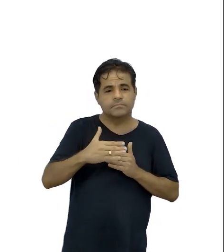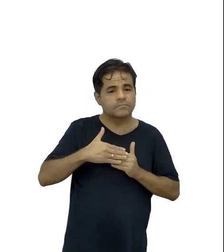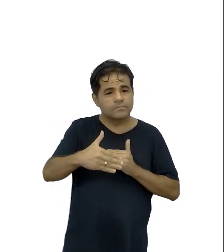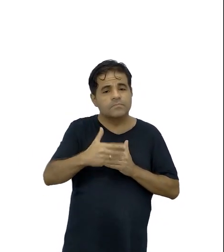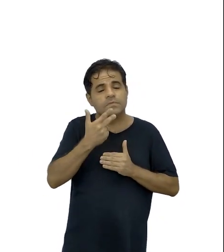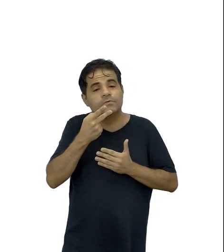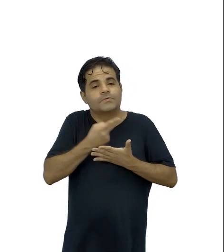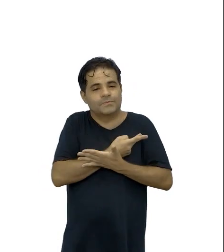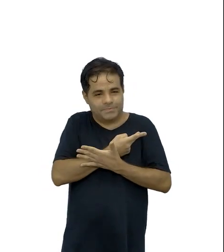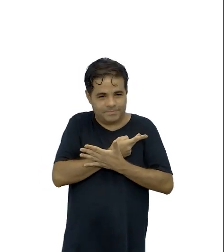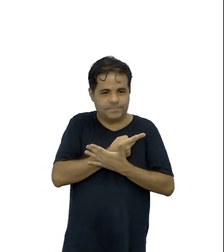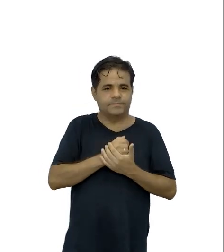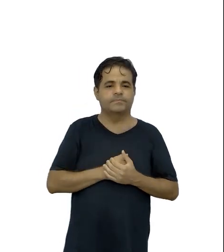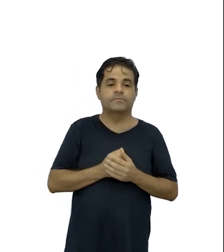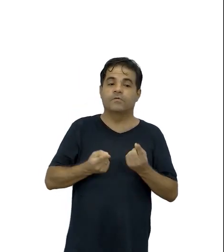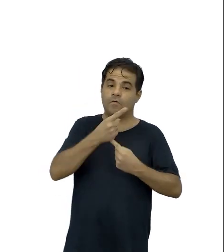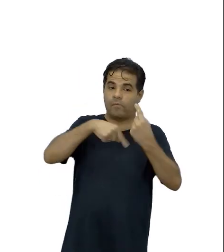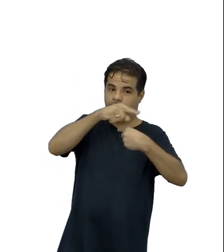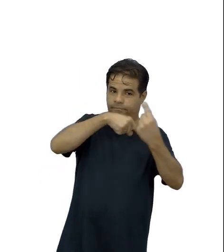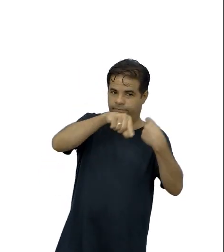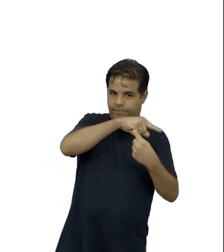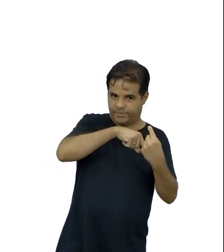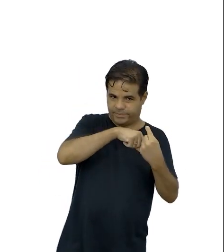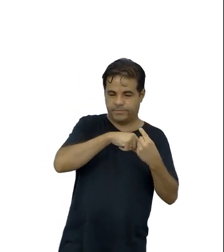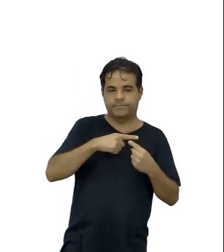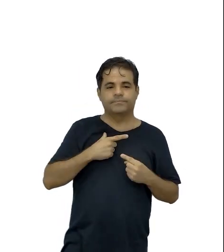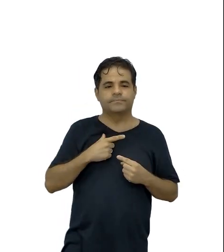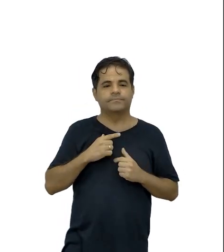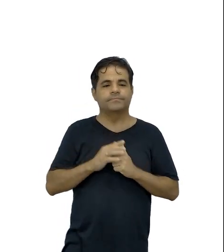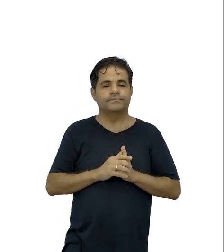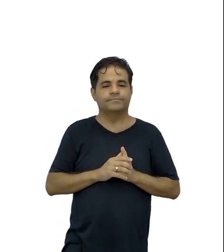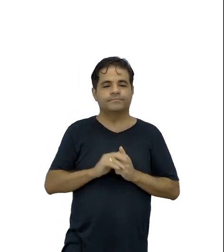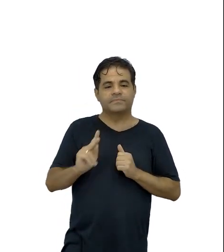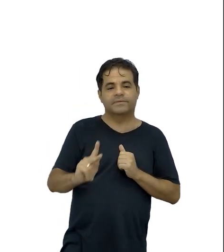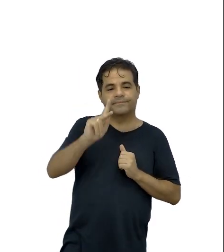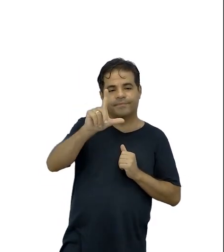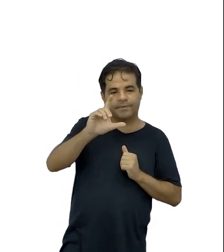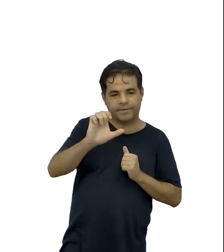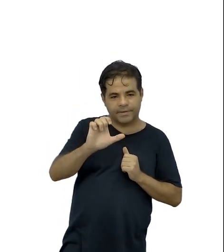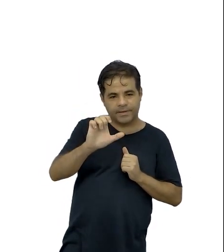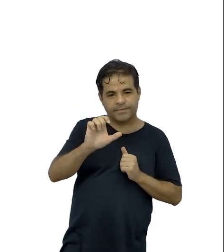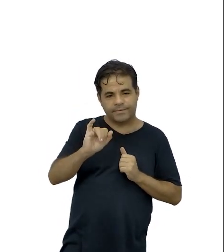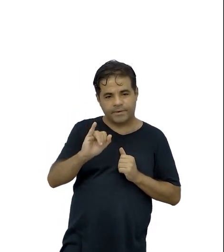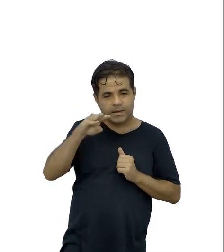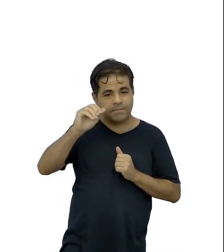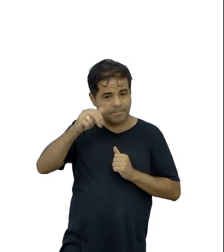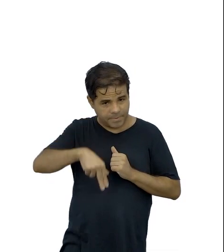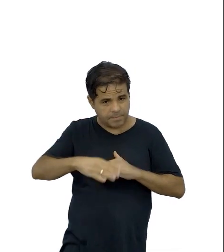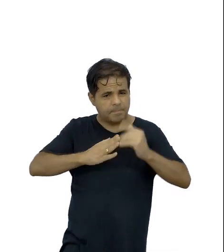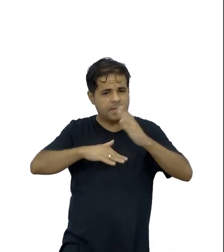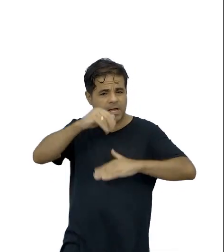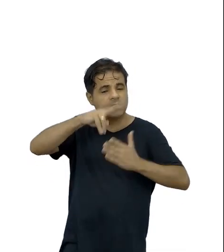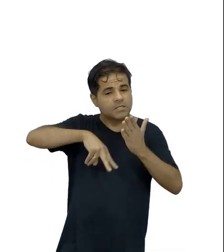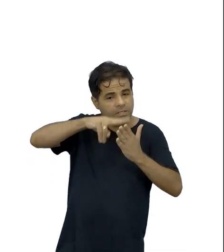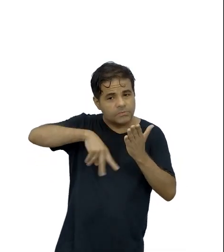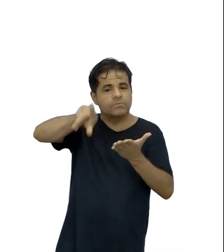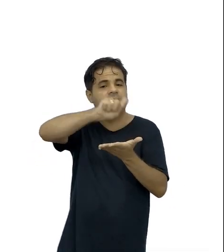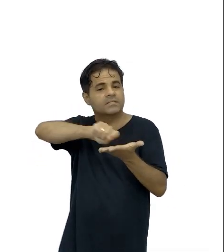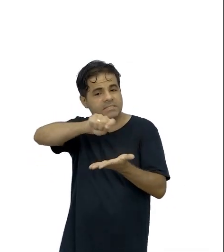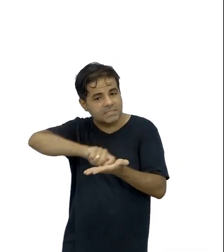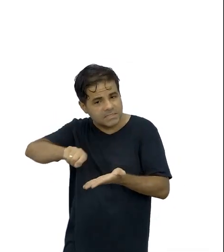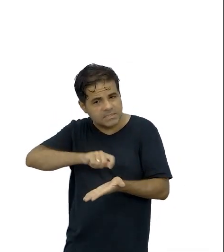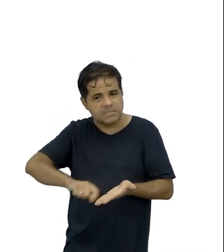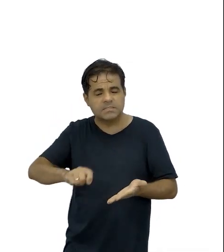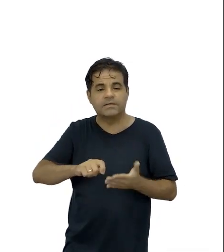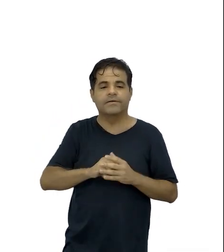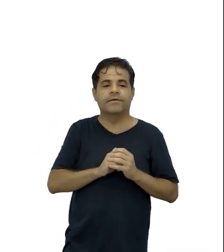Me desculpa. Voltando aqui, então, para Clayman, né? As práticas de leitura e escrita.